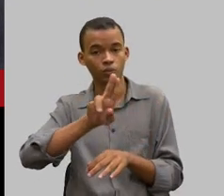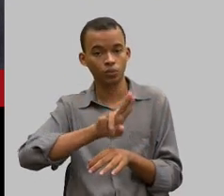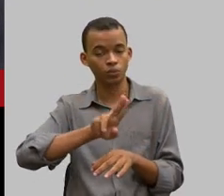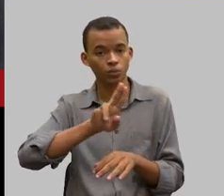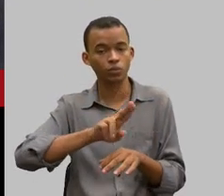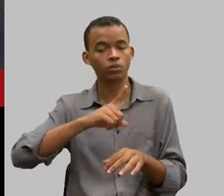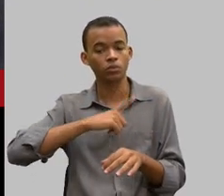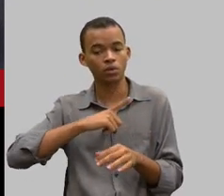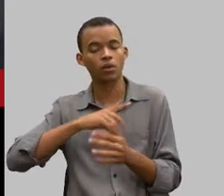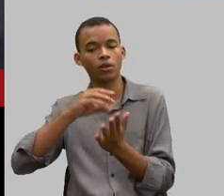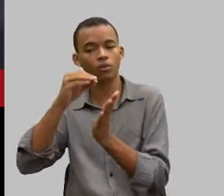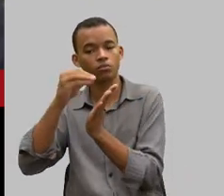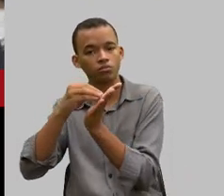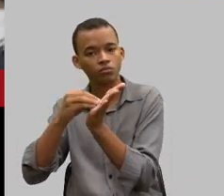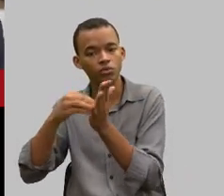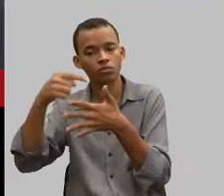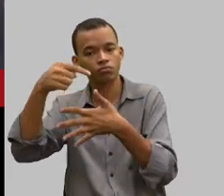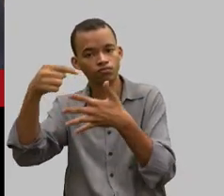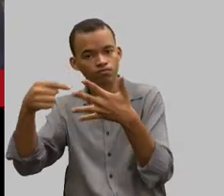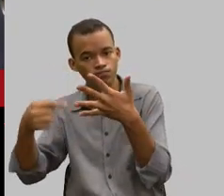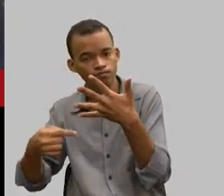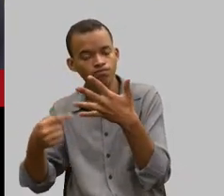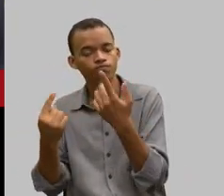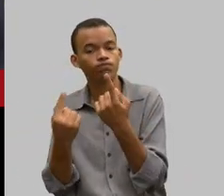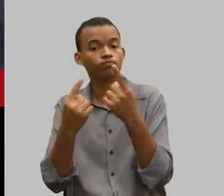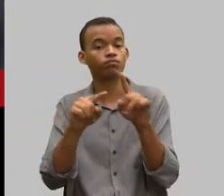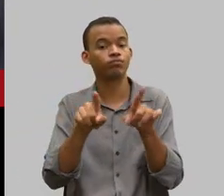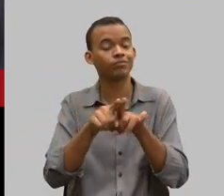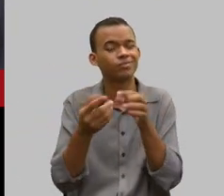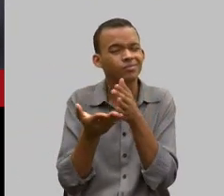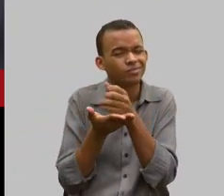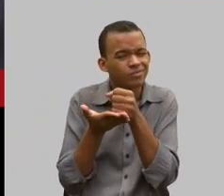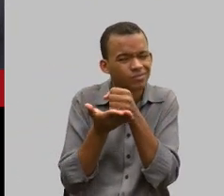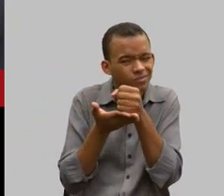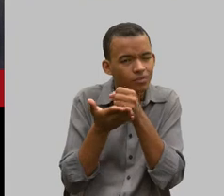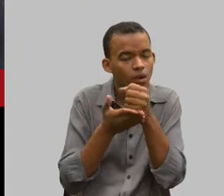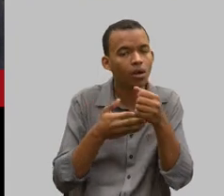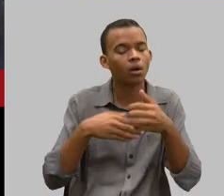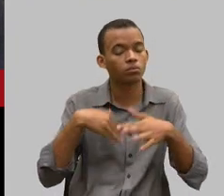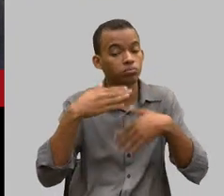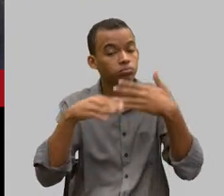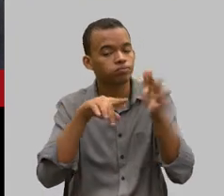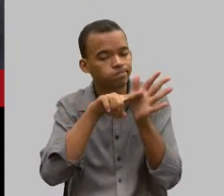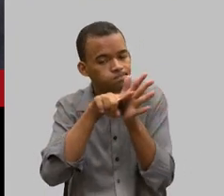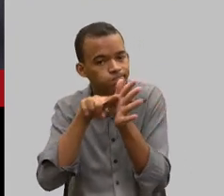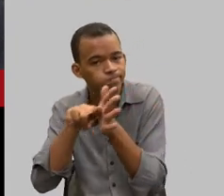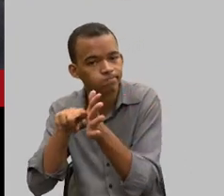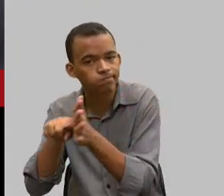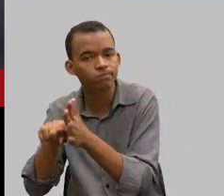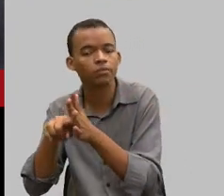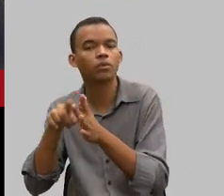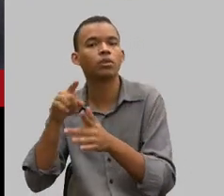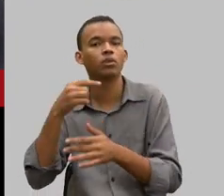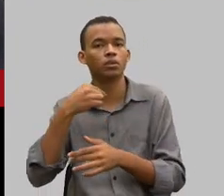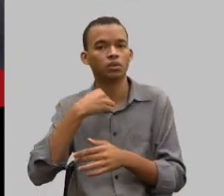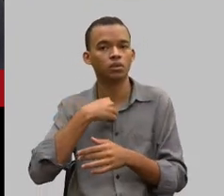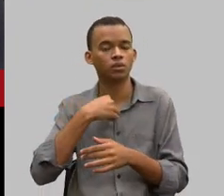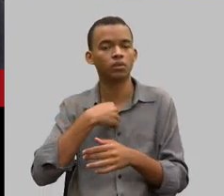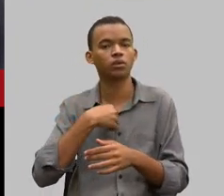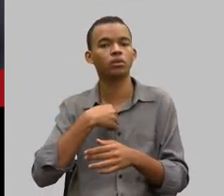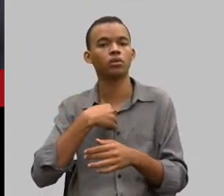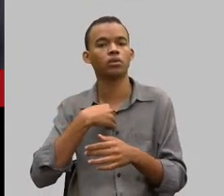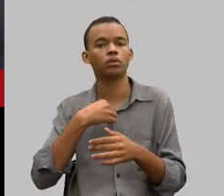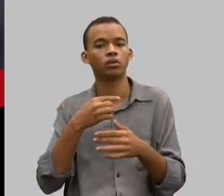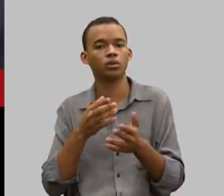elementos indiciários mínimos que justifiquem o início da apuração em defiro a instauração de inquérito